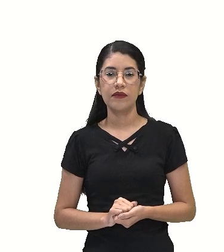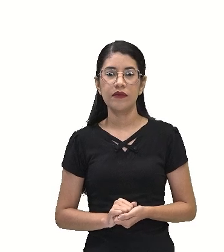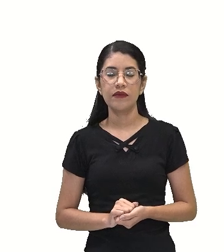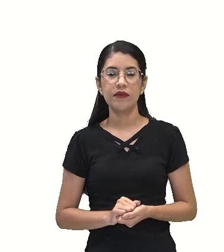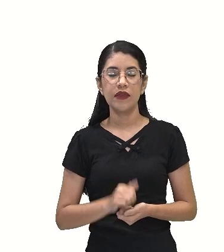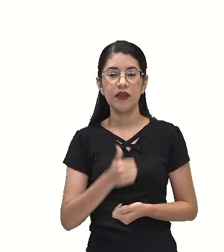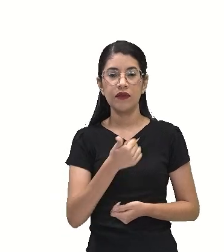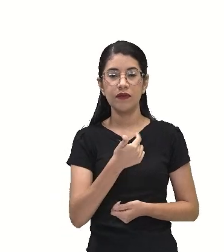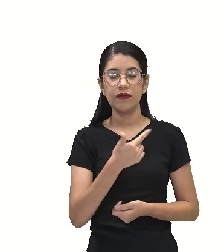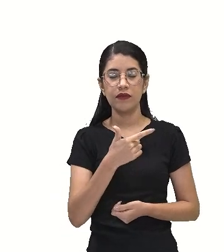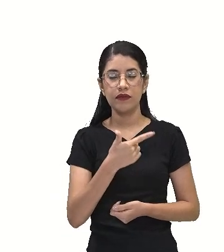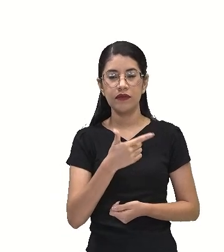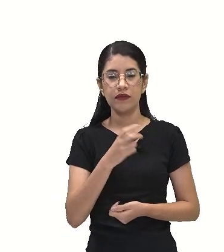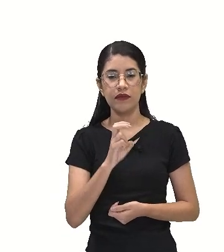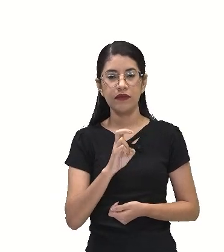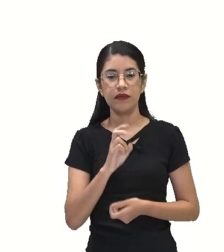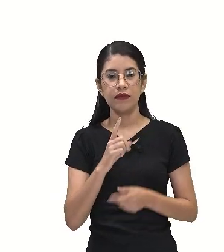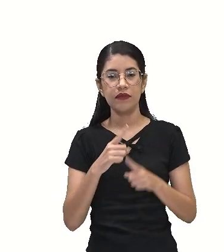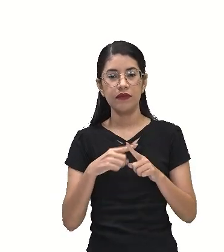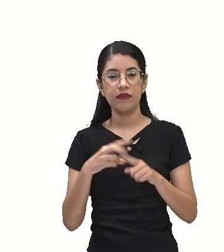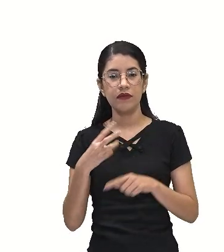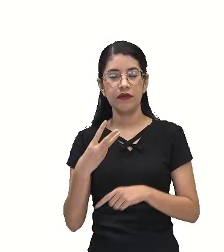25 vezes 3 é